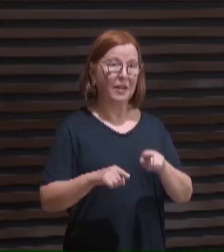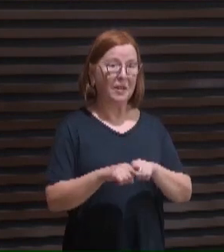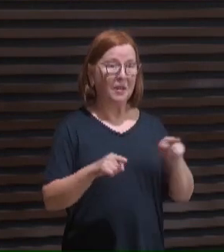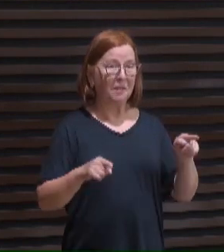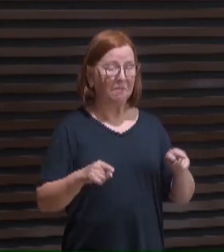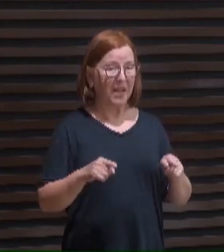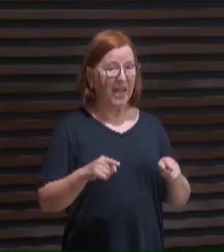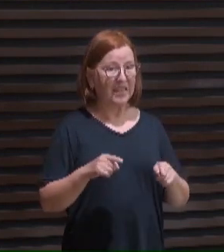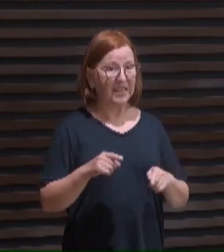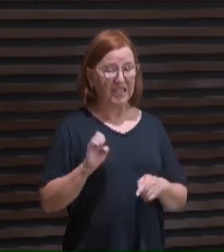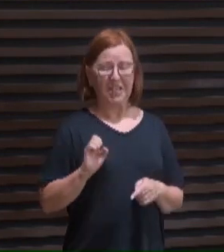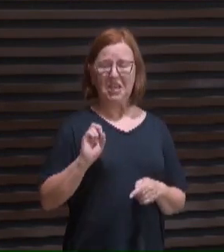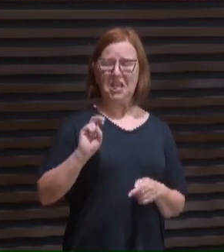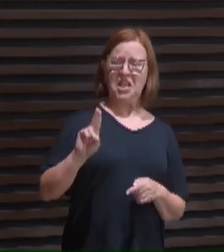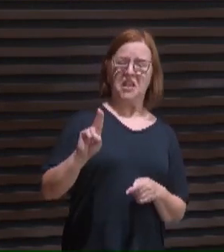avarentos,